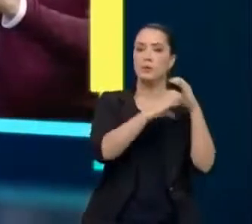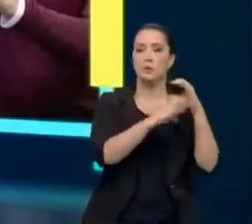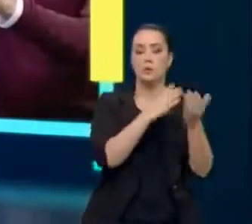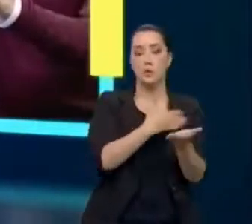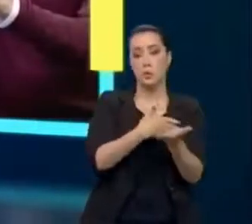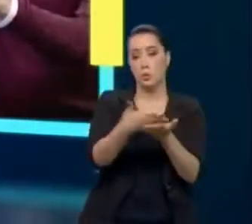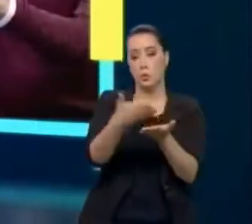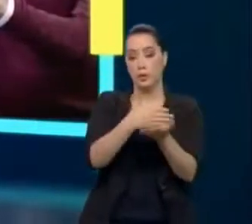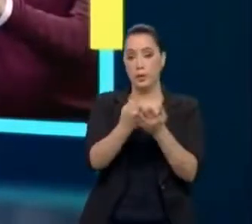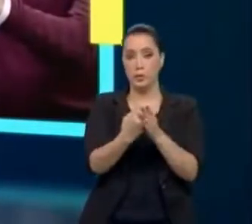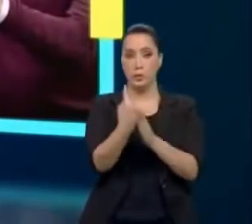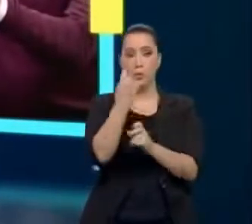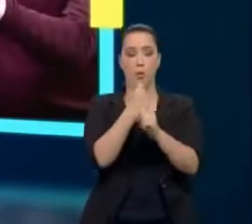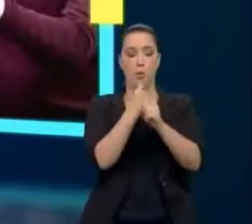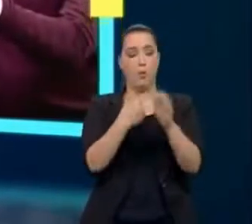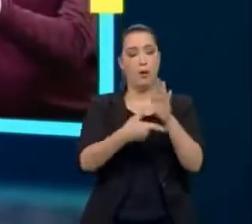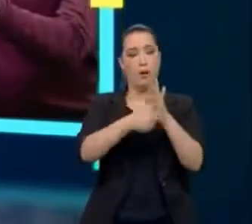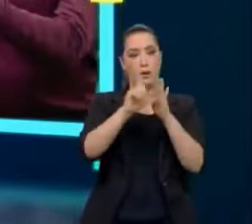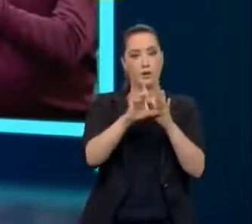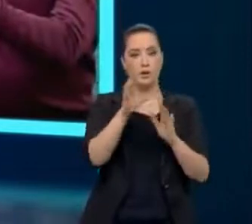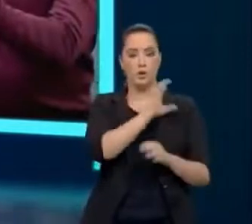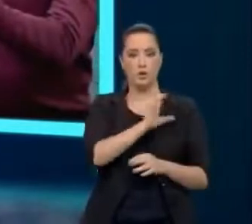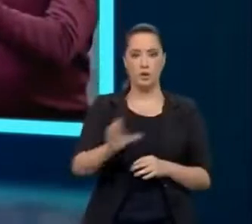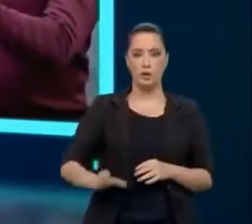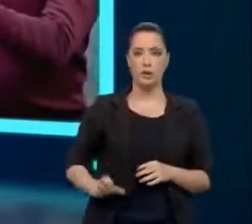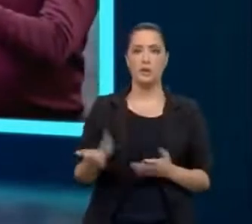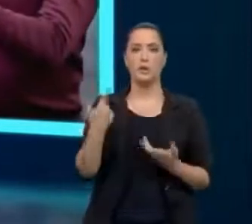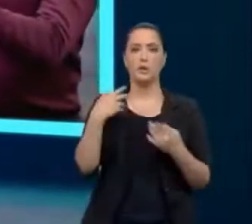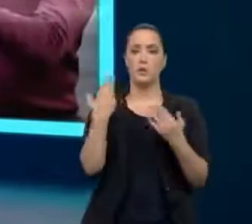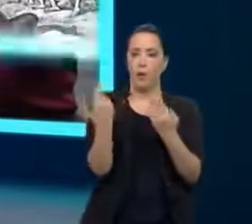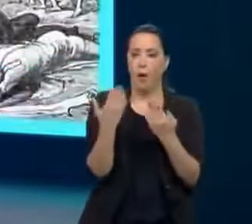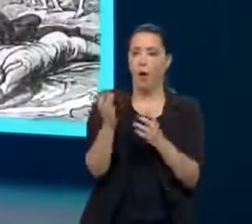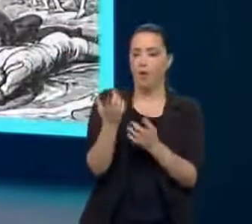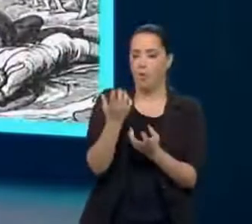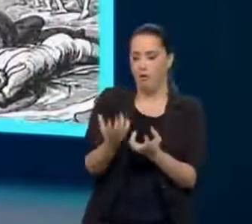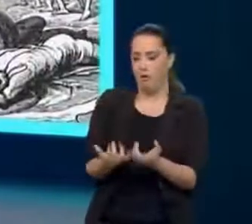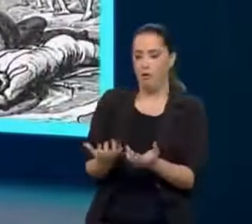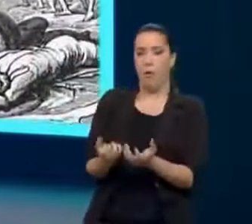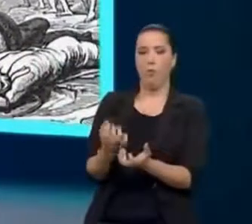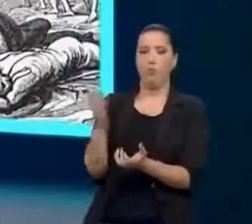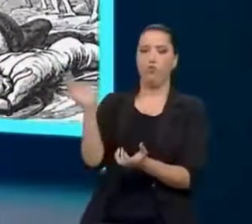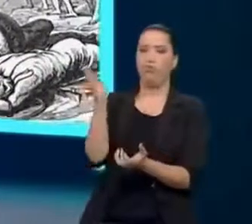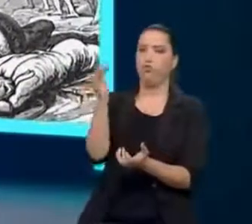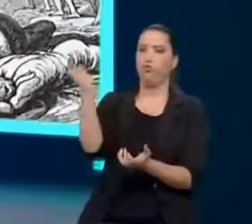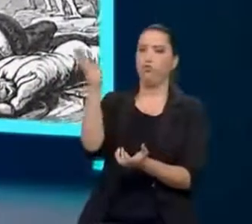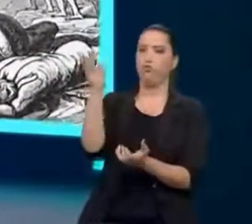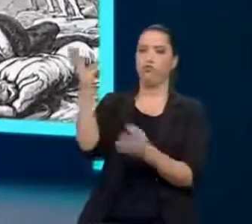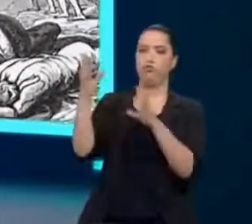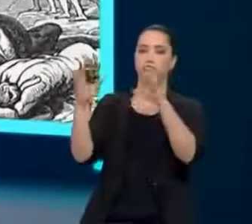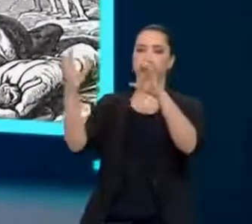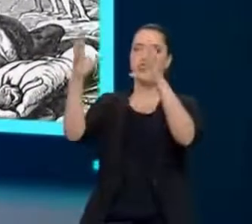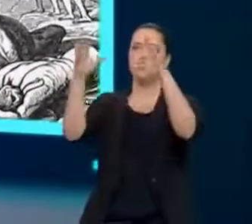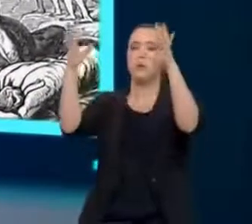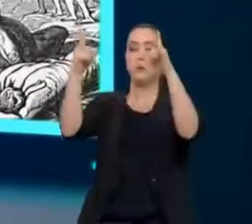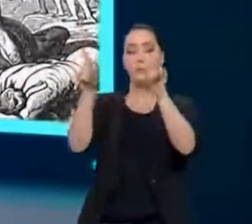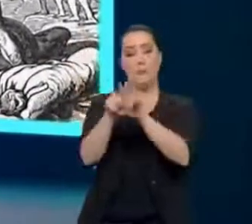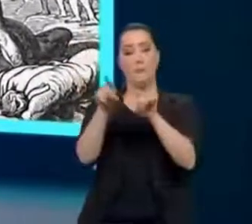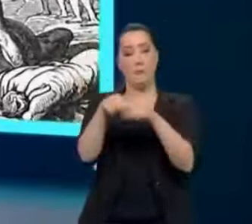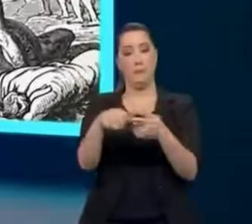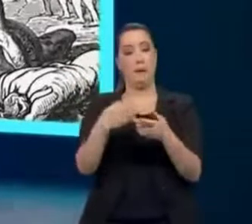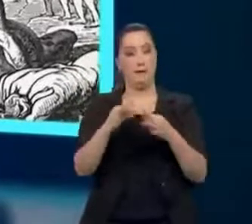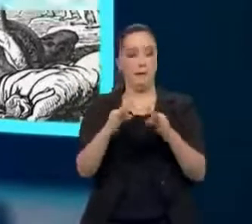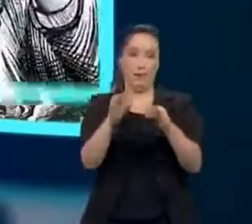Desde o período antes de Cristo, quando sinais de fumaça foram retratados por Homero na obra A Ilíada, as tecnologias